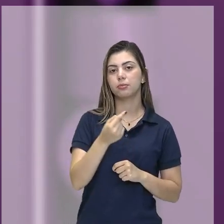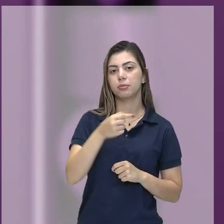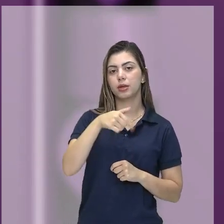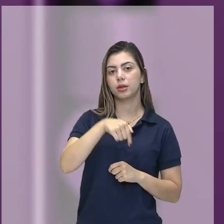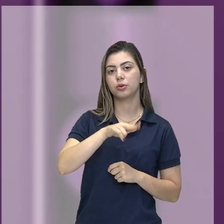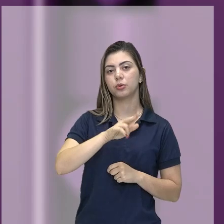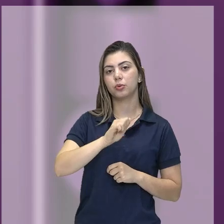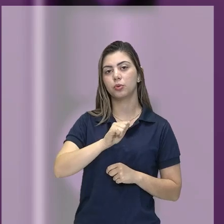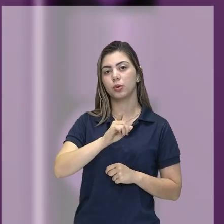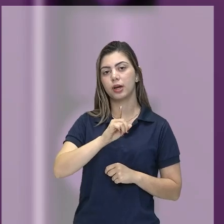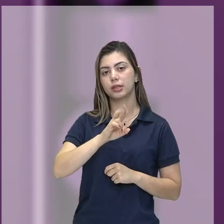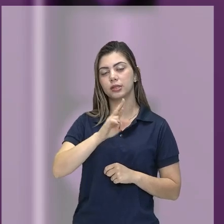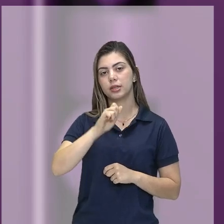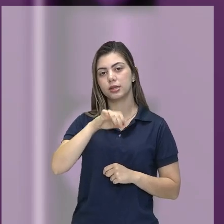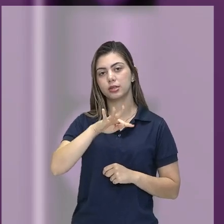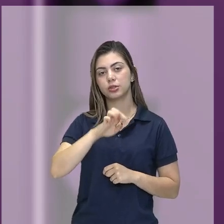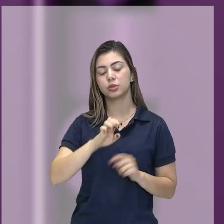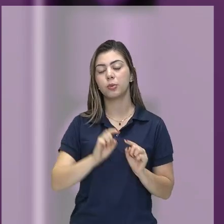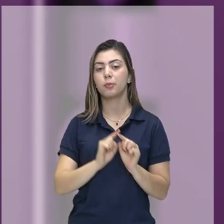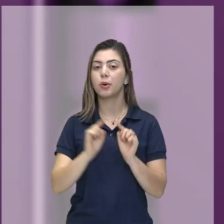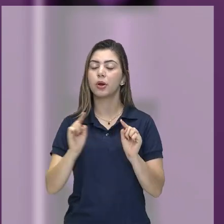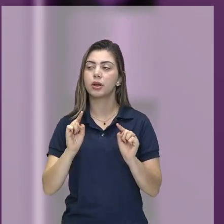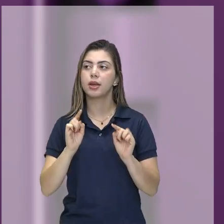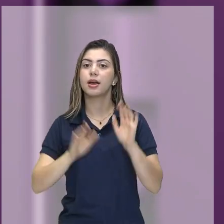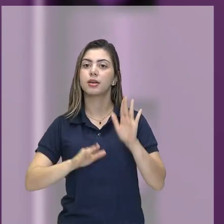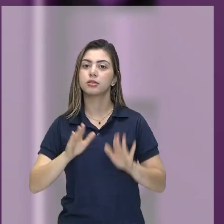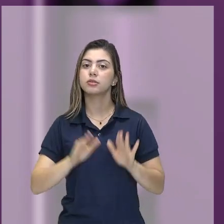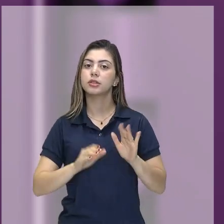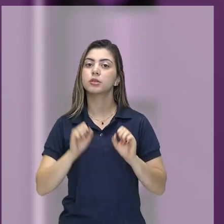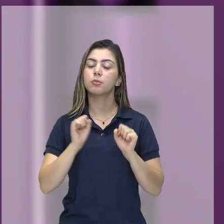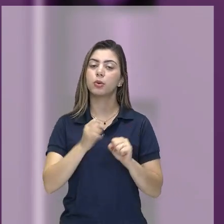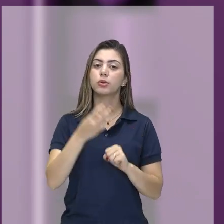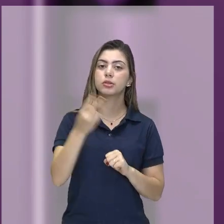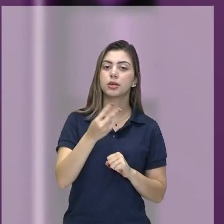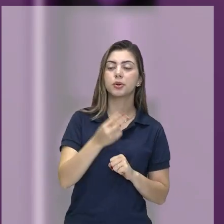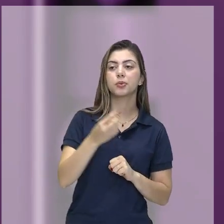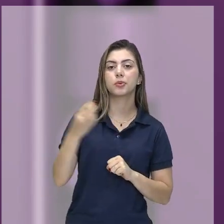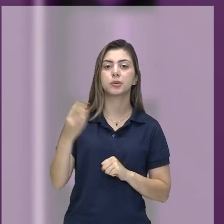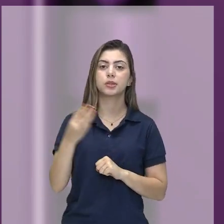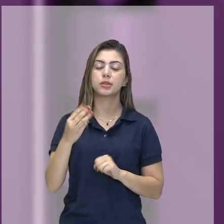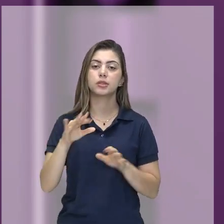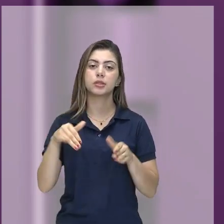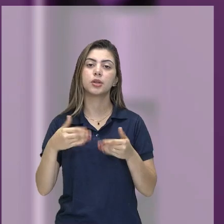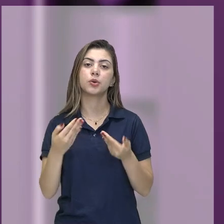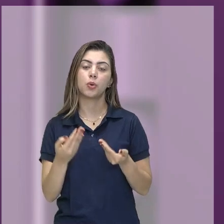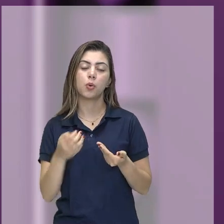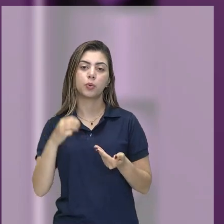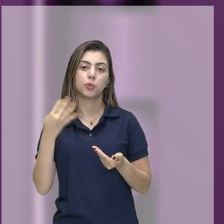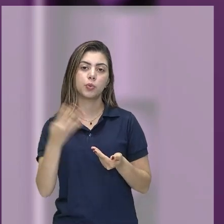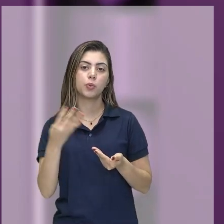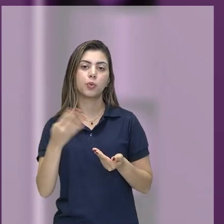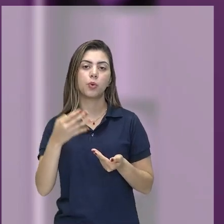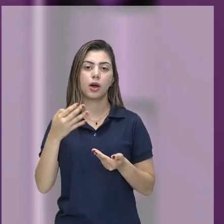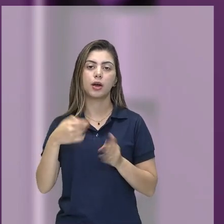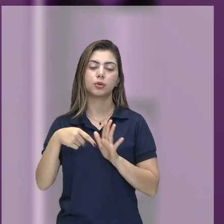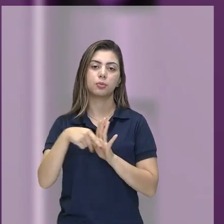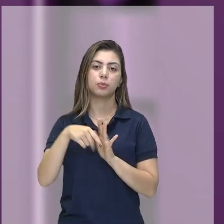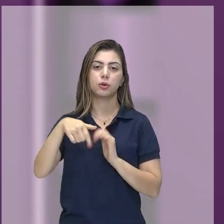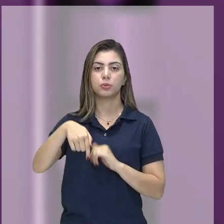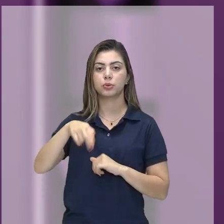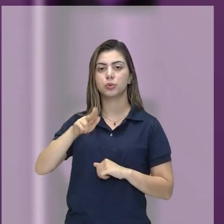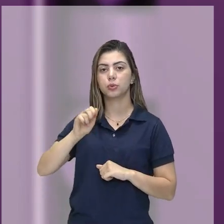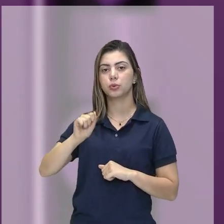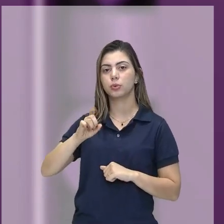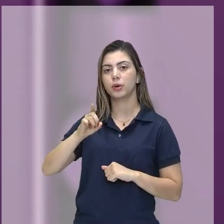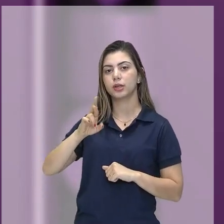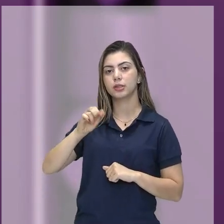que nós temos situações em que eles podem estar no segundo, no terceiro, ou então no quarto quadrante. Então, por